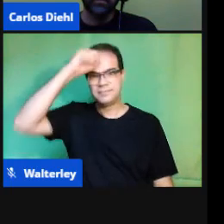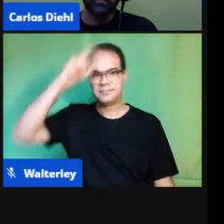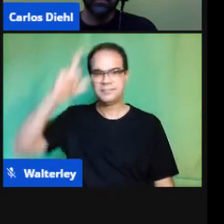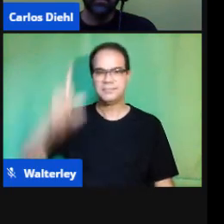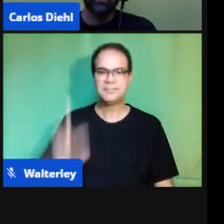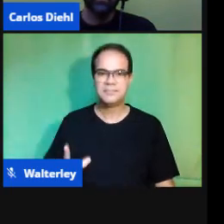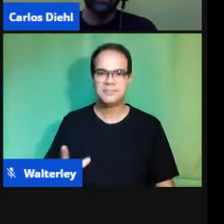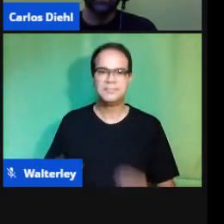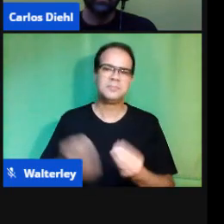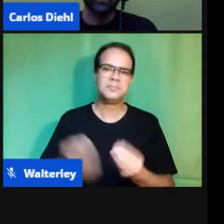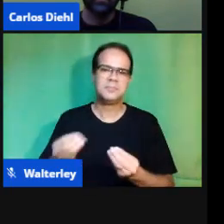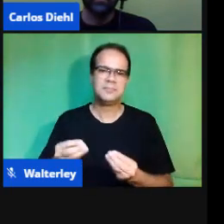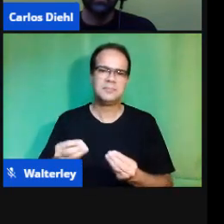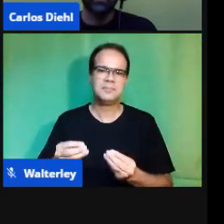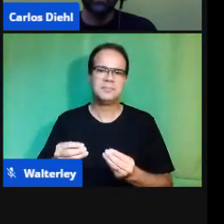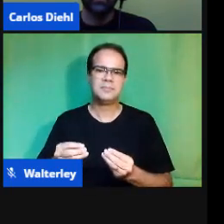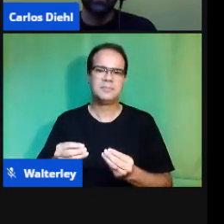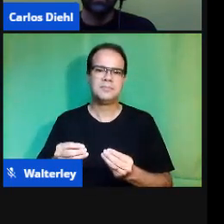que foi trabalhado